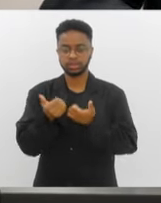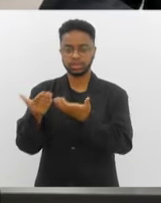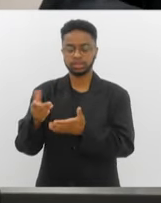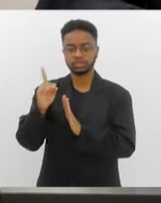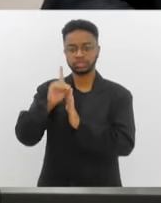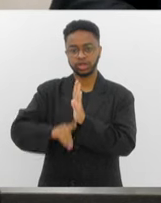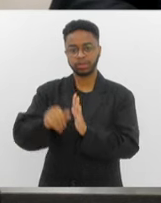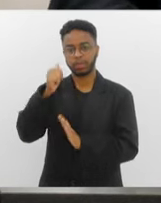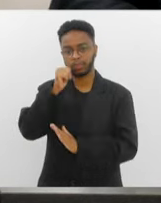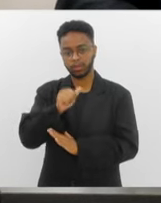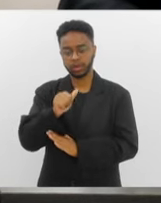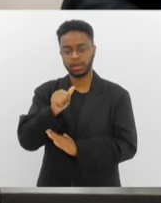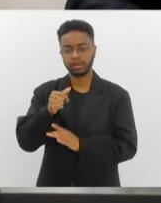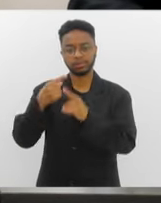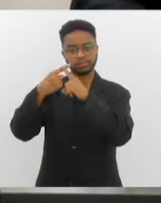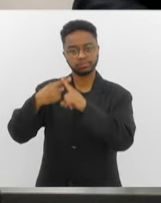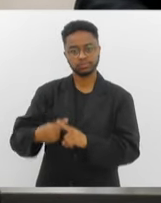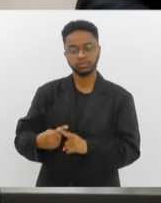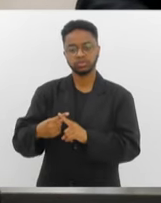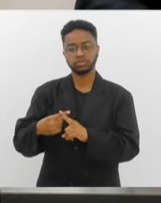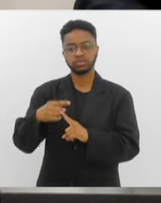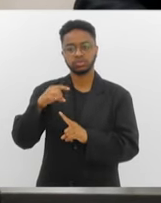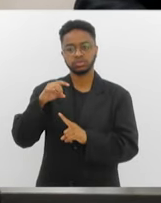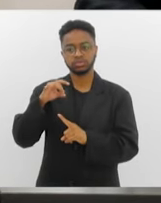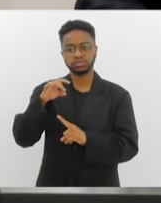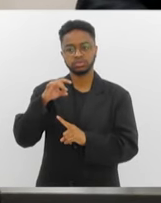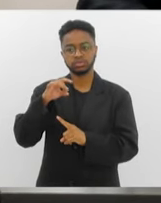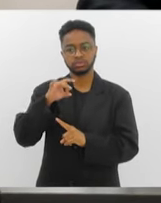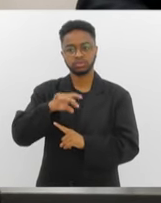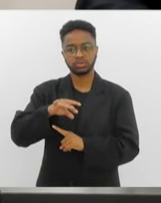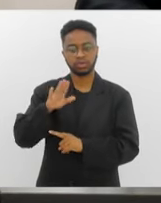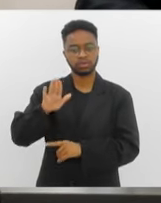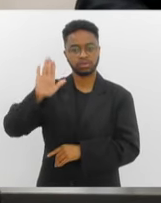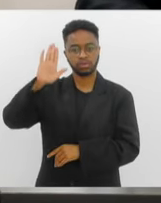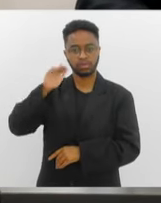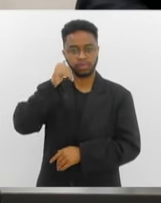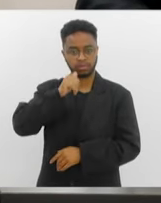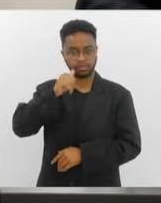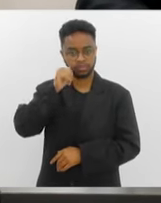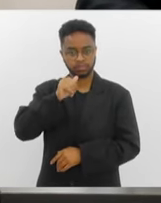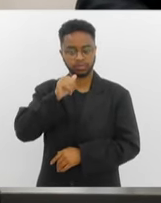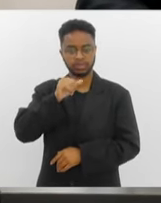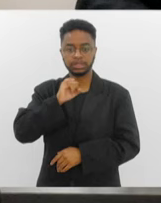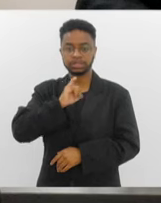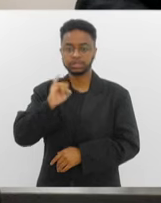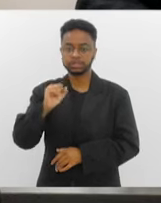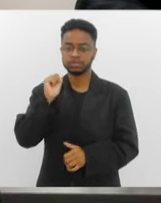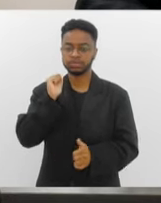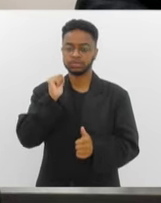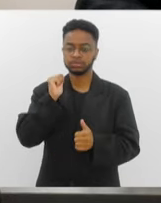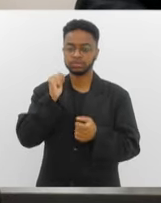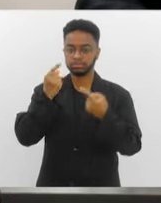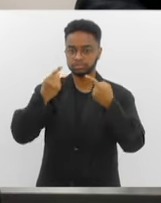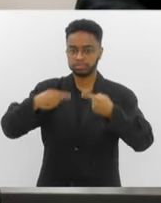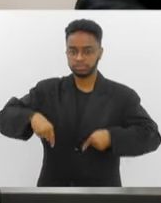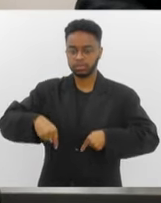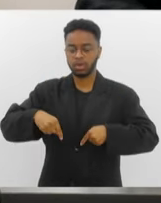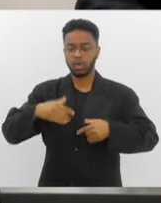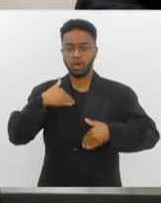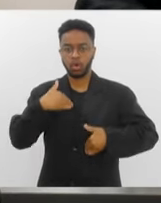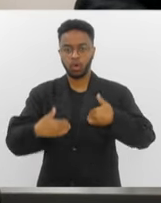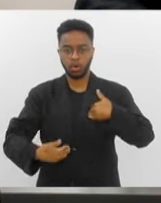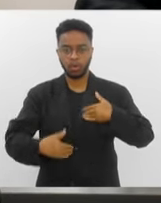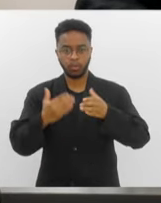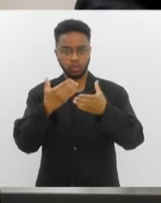concorrer exclusivamente com candidatas do sexo biológico feminino nas provas físicas dos concursos públicos do Estado do Rio de